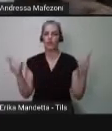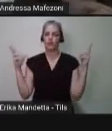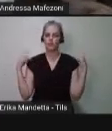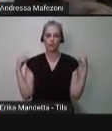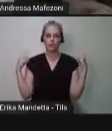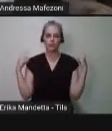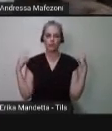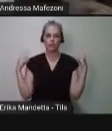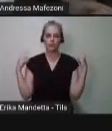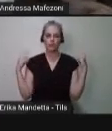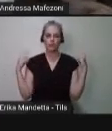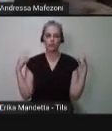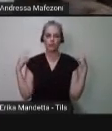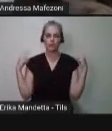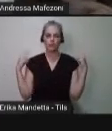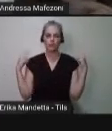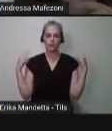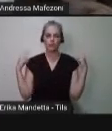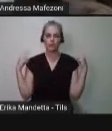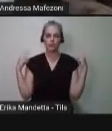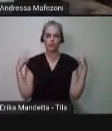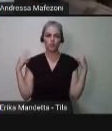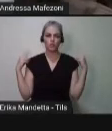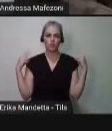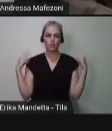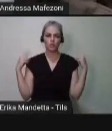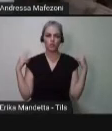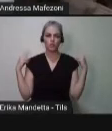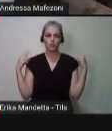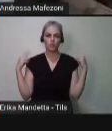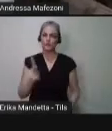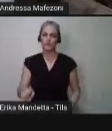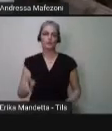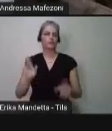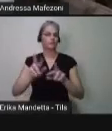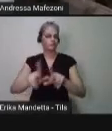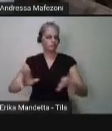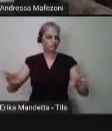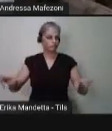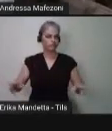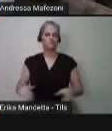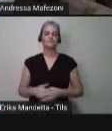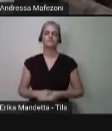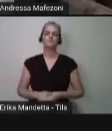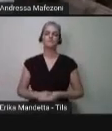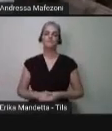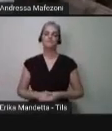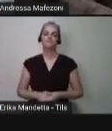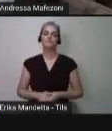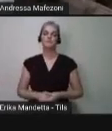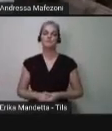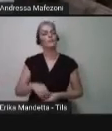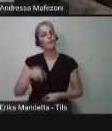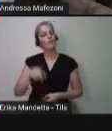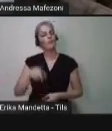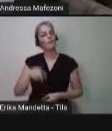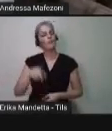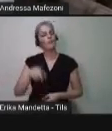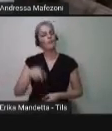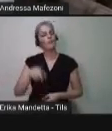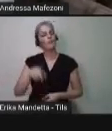motoristas, auxiliares de serviços gerais, professores, enfim, caracterizando exatamente